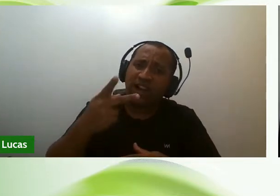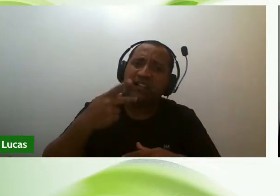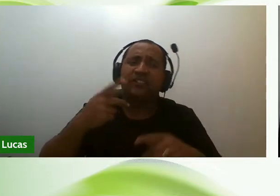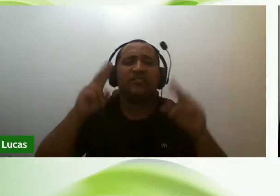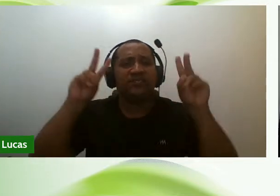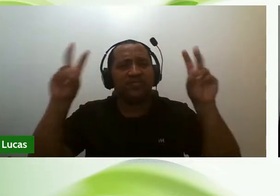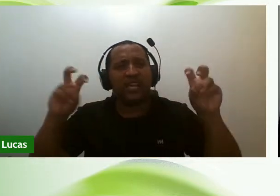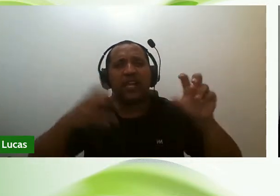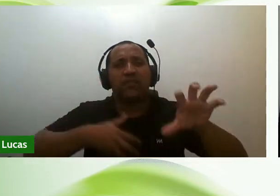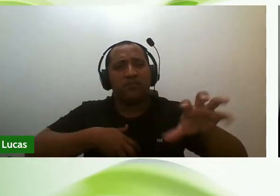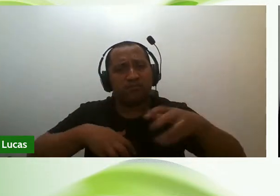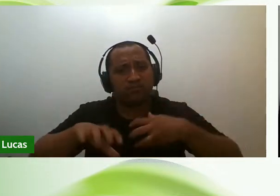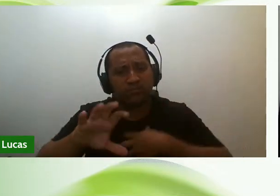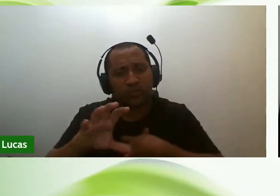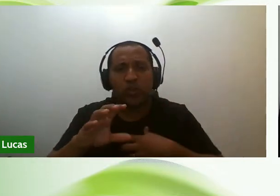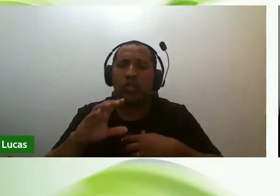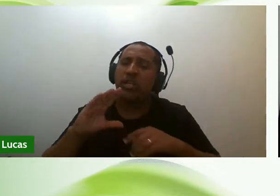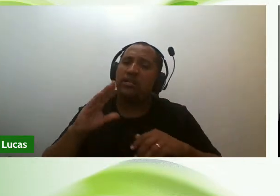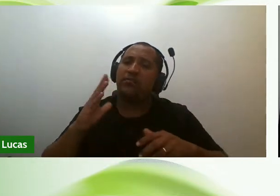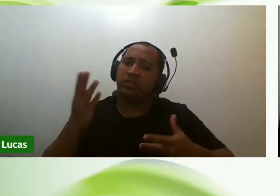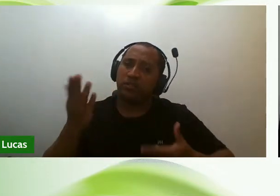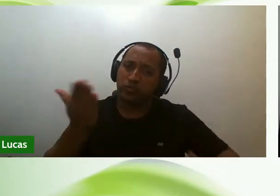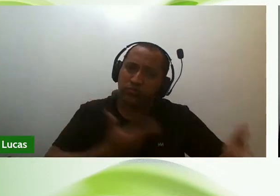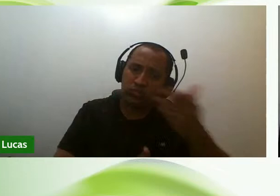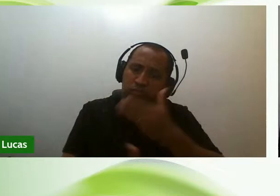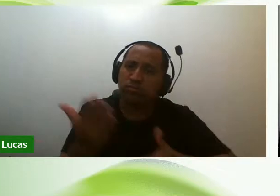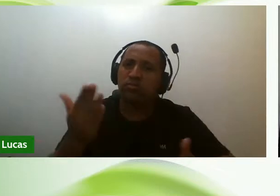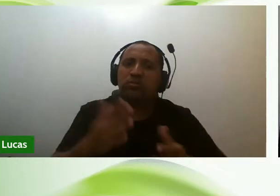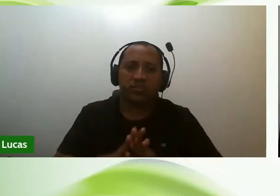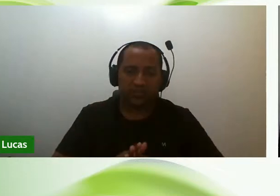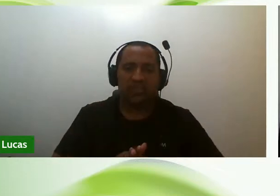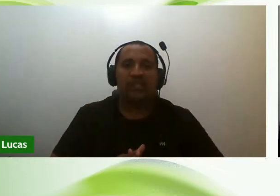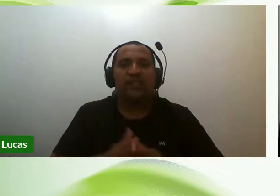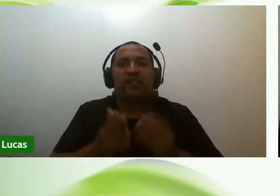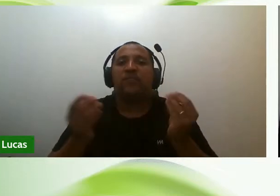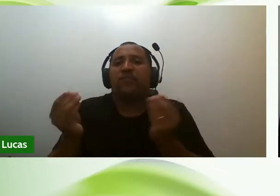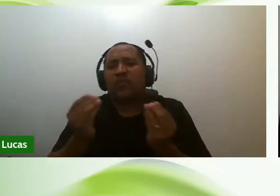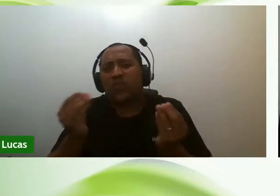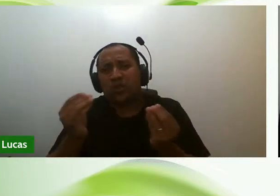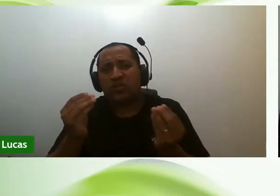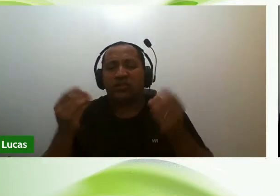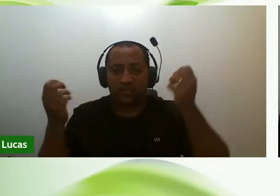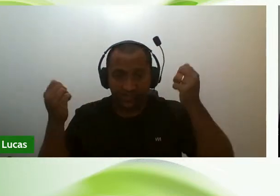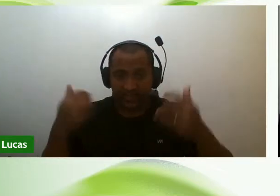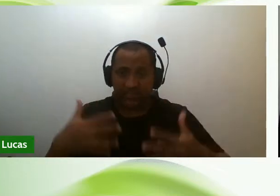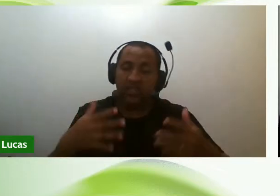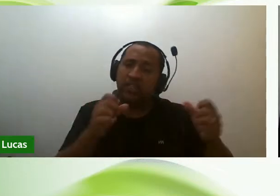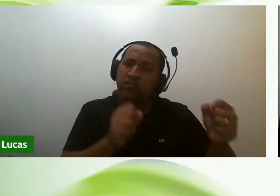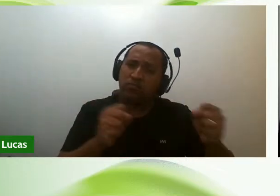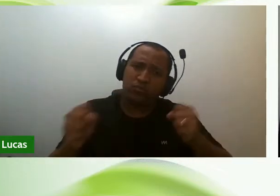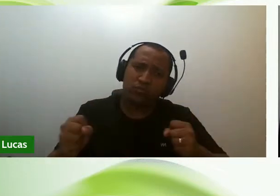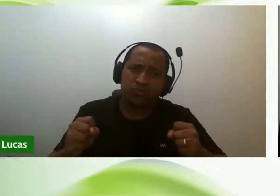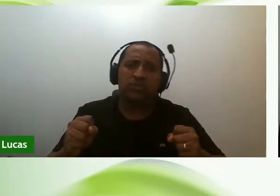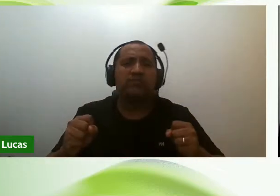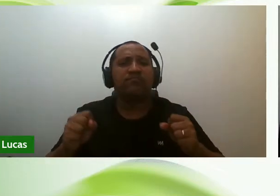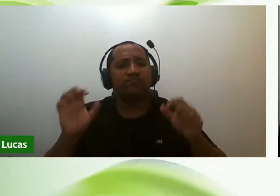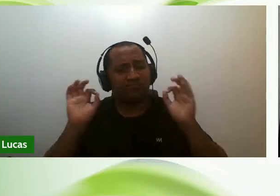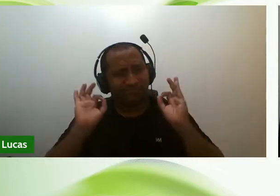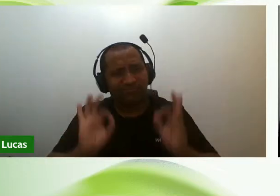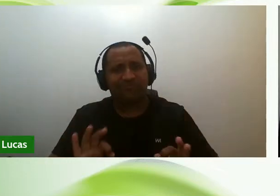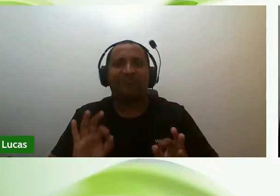empatia como troca e como essa empatia ela pode, de fato, de maneira muito